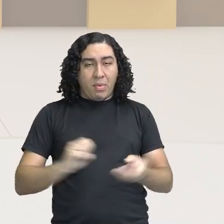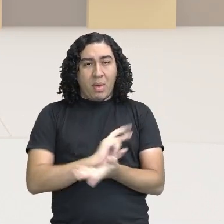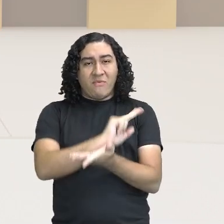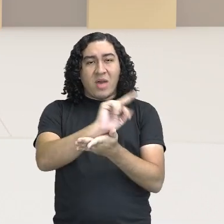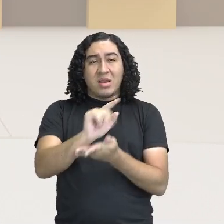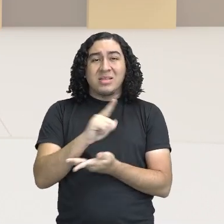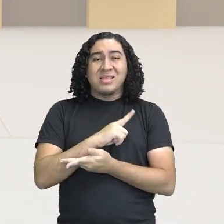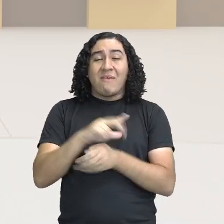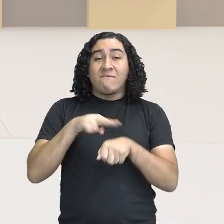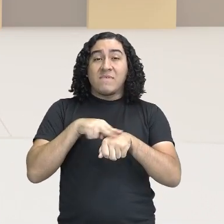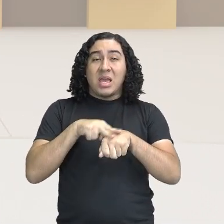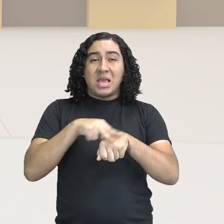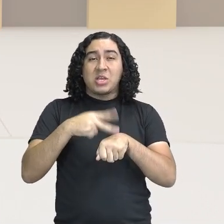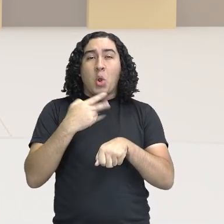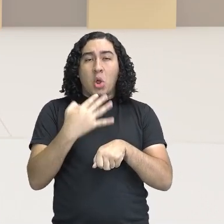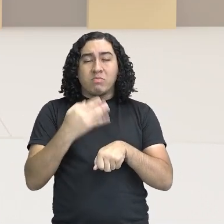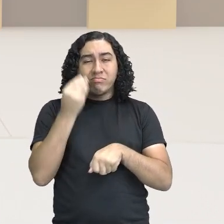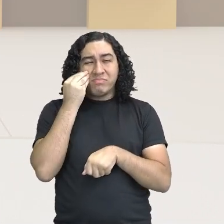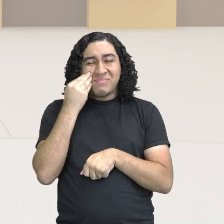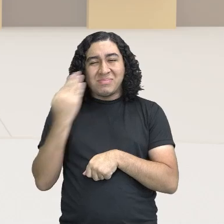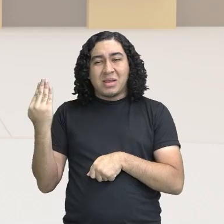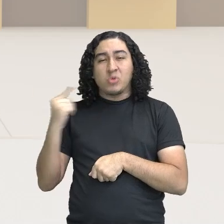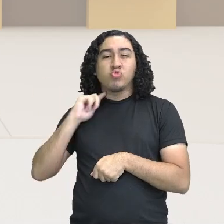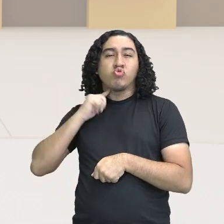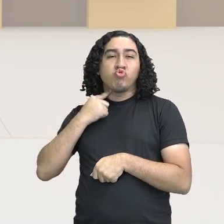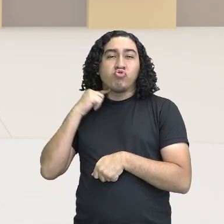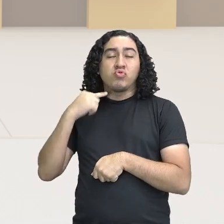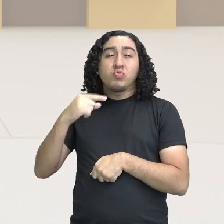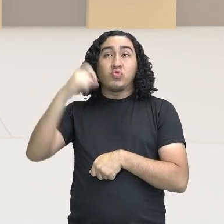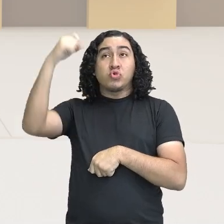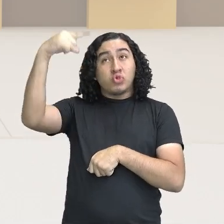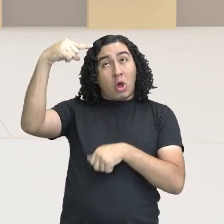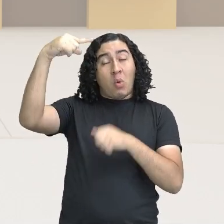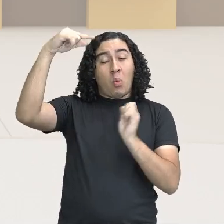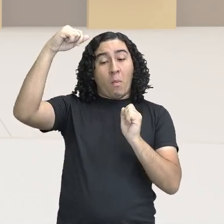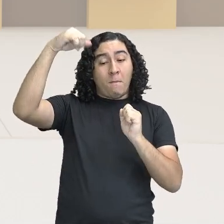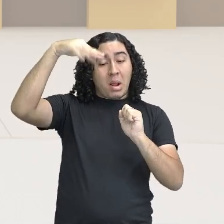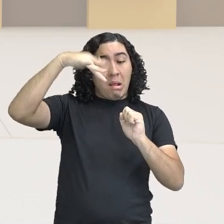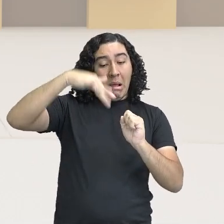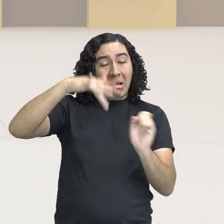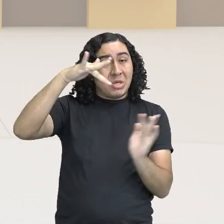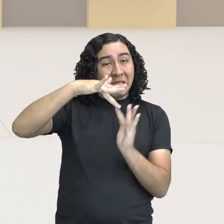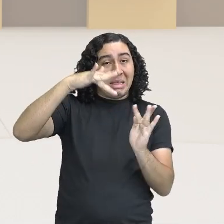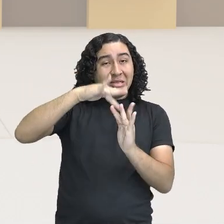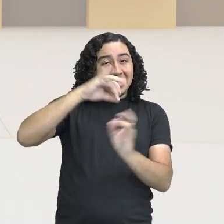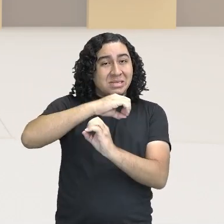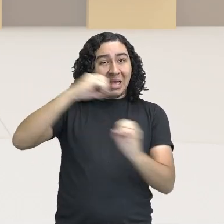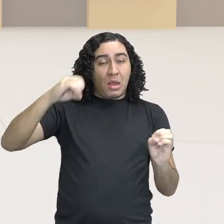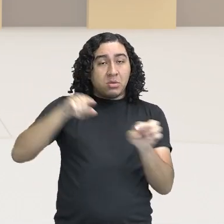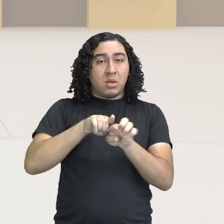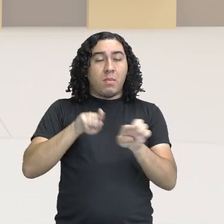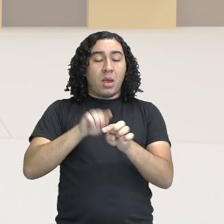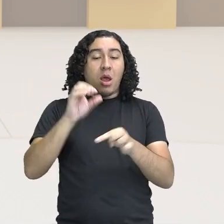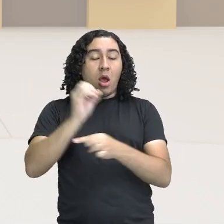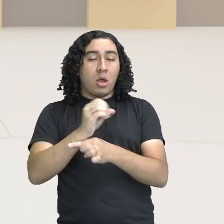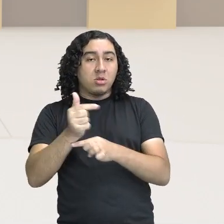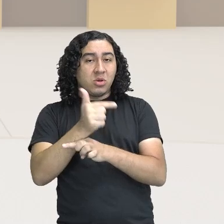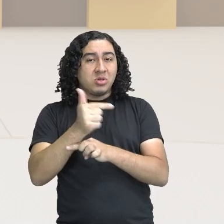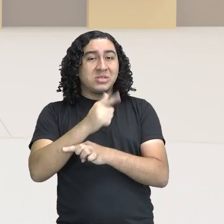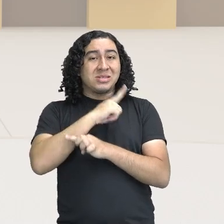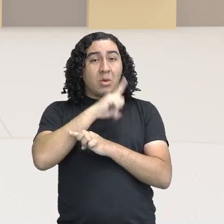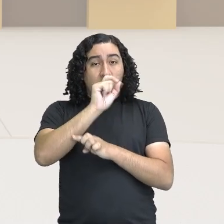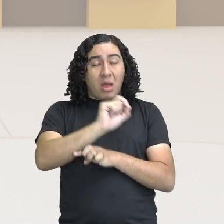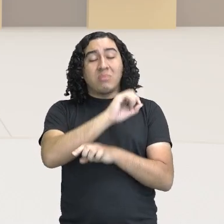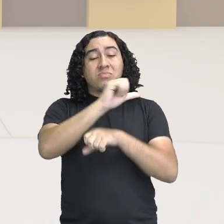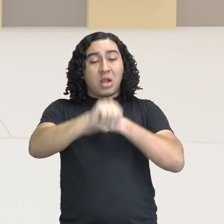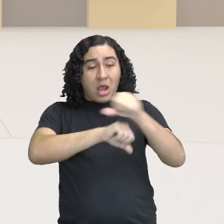rio, bloqueando ali o sol de entrar e também o consumo de oxigênio excessivo, porque eu vou